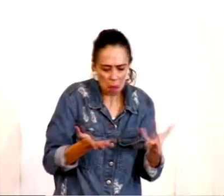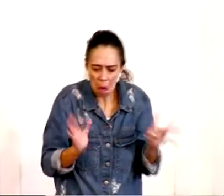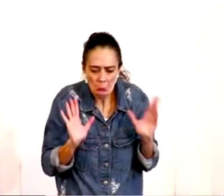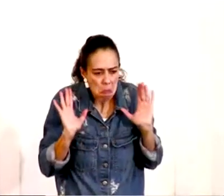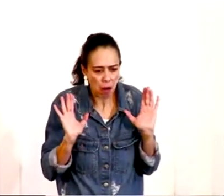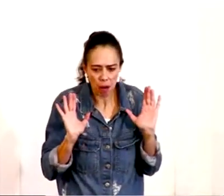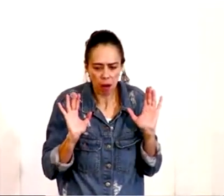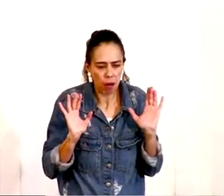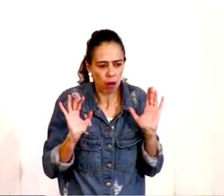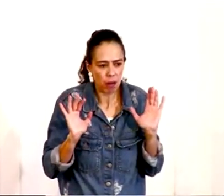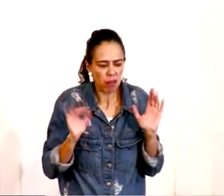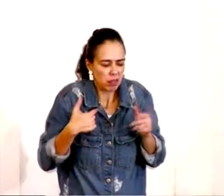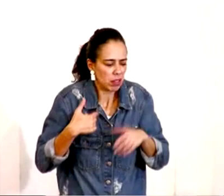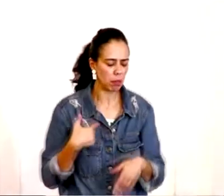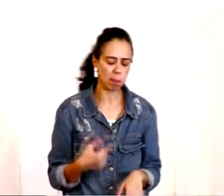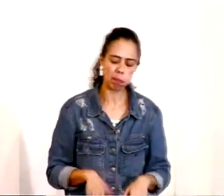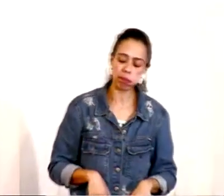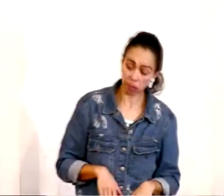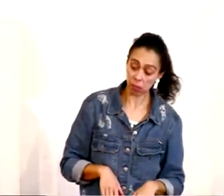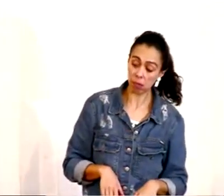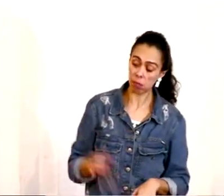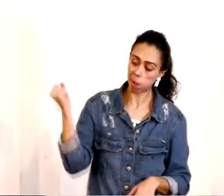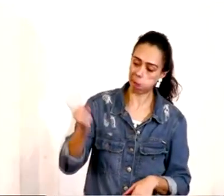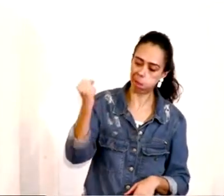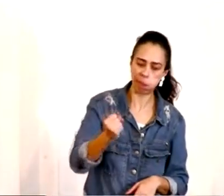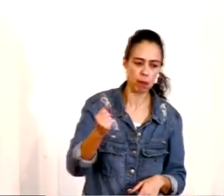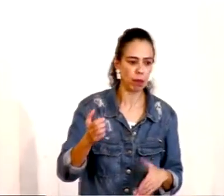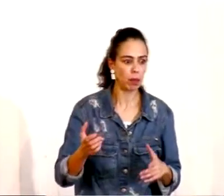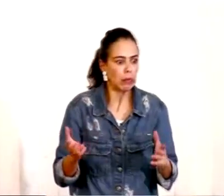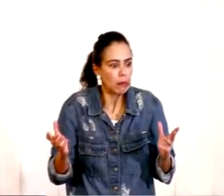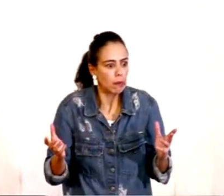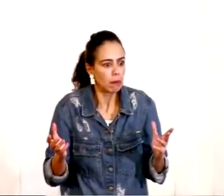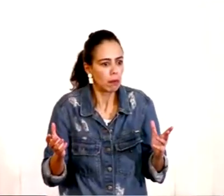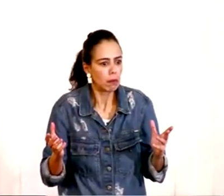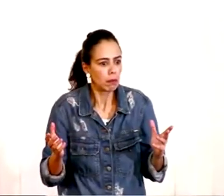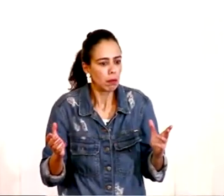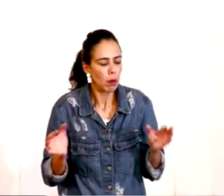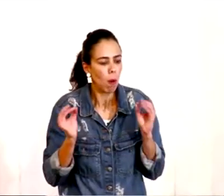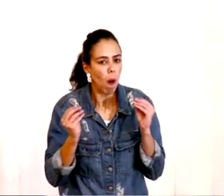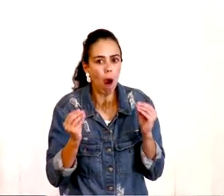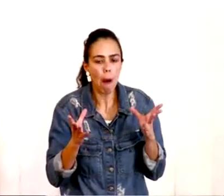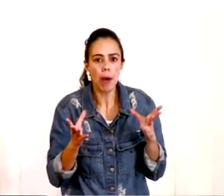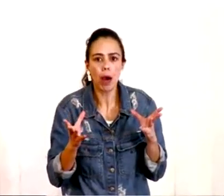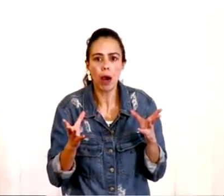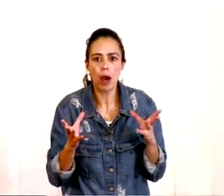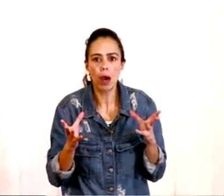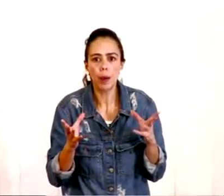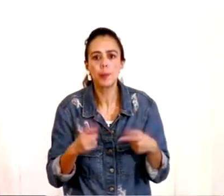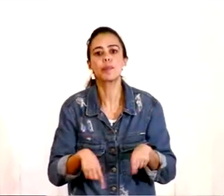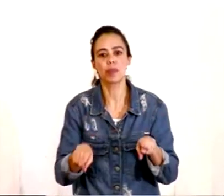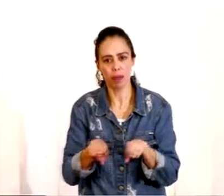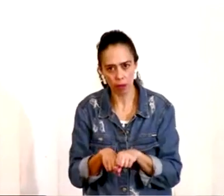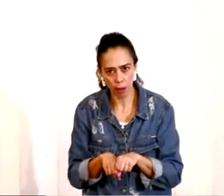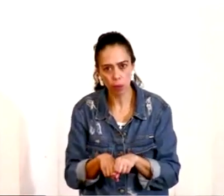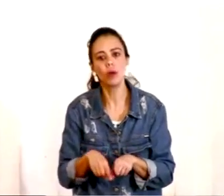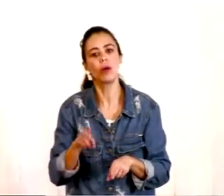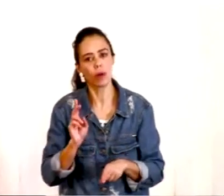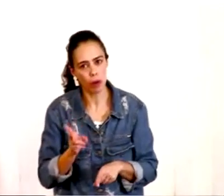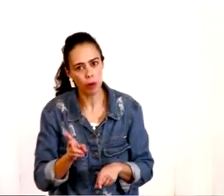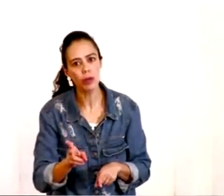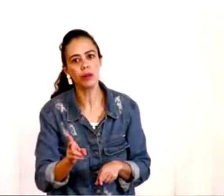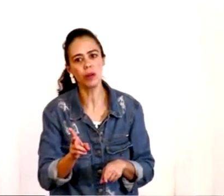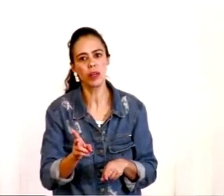e vai aumentar para ele, dizendo: 7 vezes se tomará a vingança de